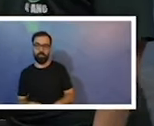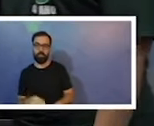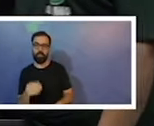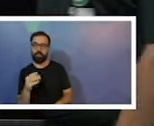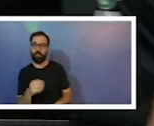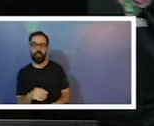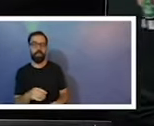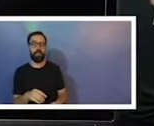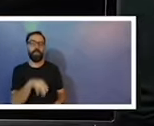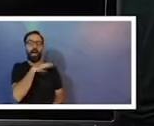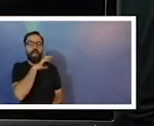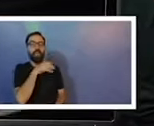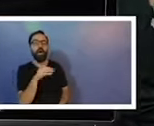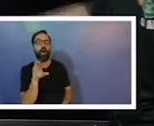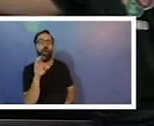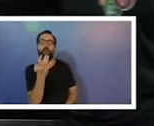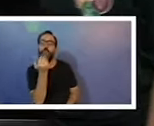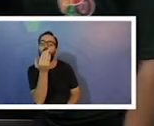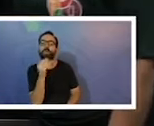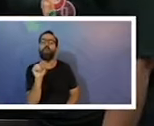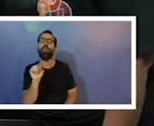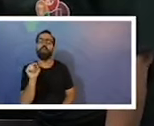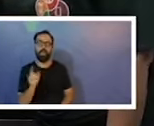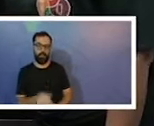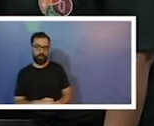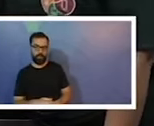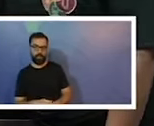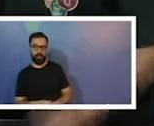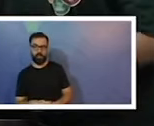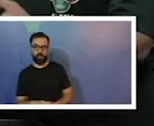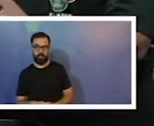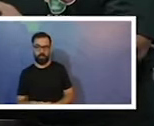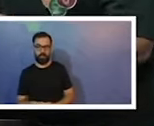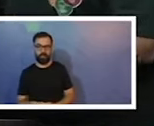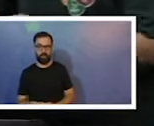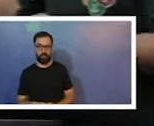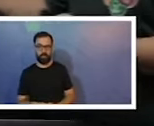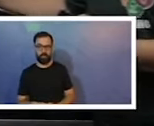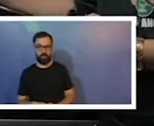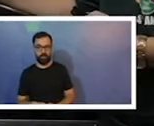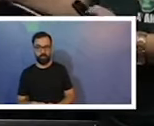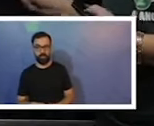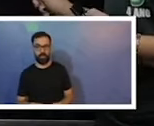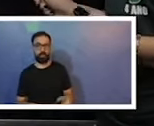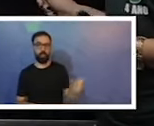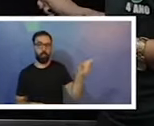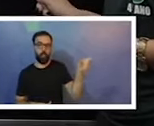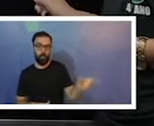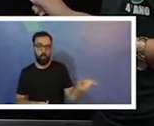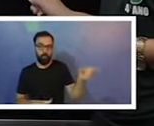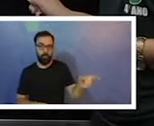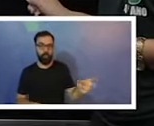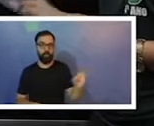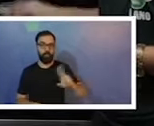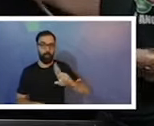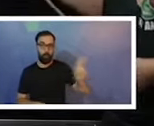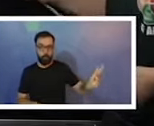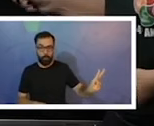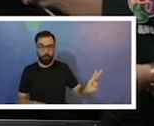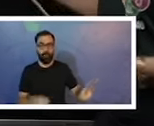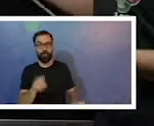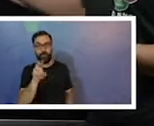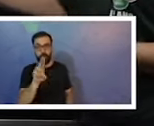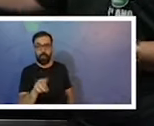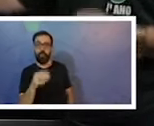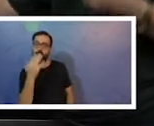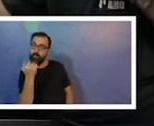alimenta cada animal. Então, na primeira coluna, nós vamos colocar o nome e na segunda, o alimento.